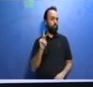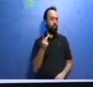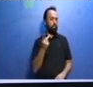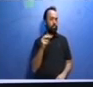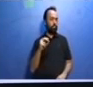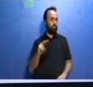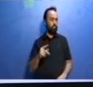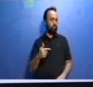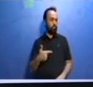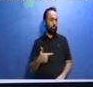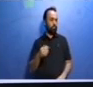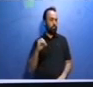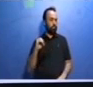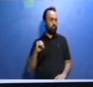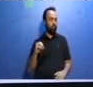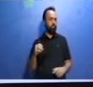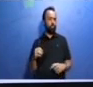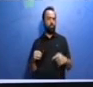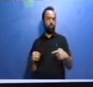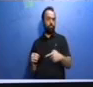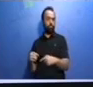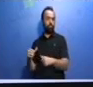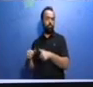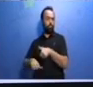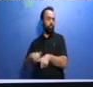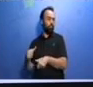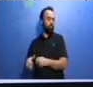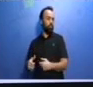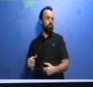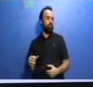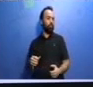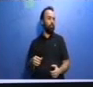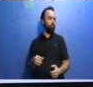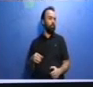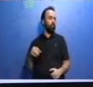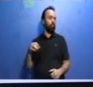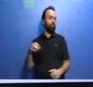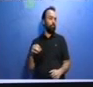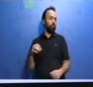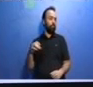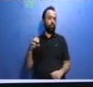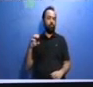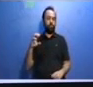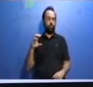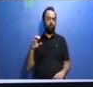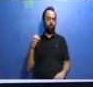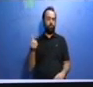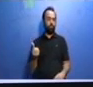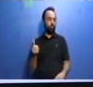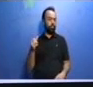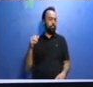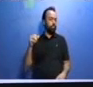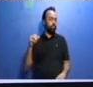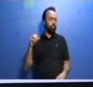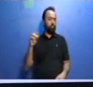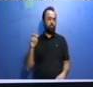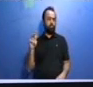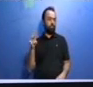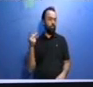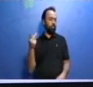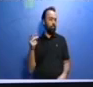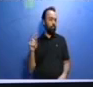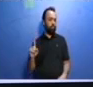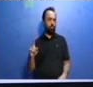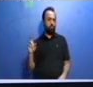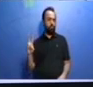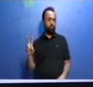a seta, né, representando que houve a reação. Então, aqui ocorre a fotossíntese e o produto formado vai ser